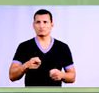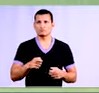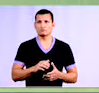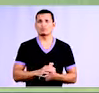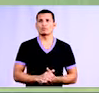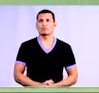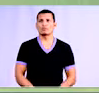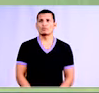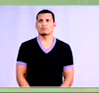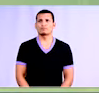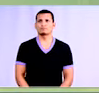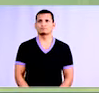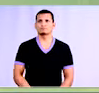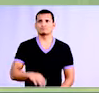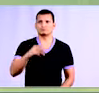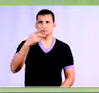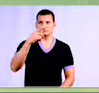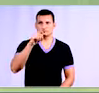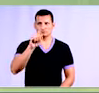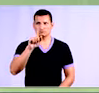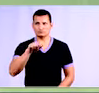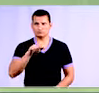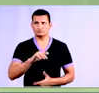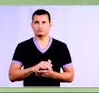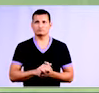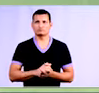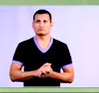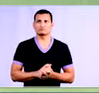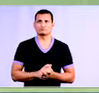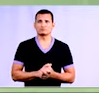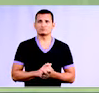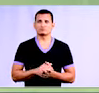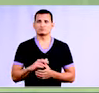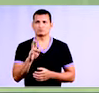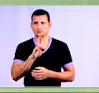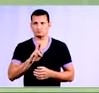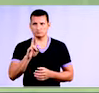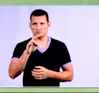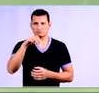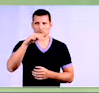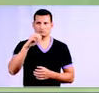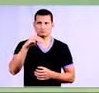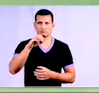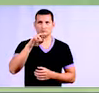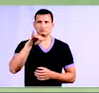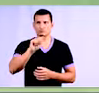né? A paginação é uma técnica de gerenciamento de memória que não